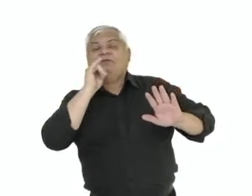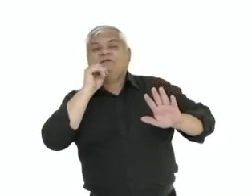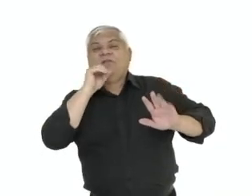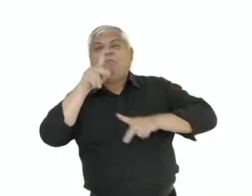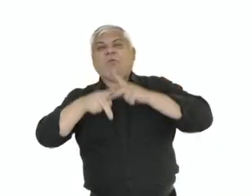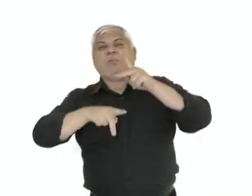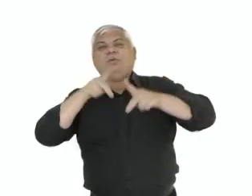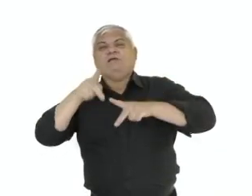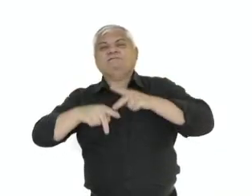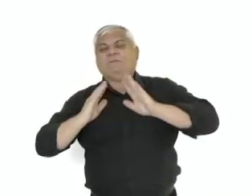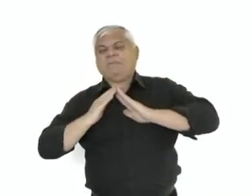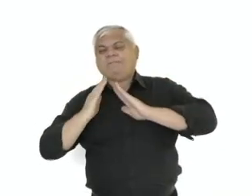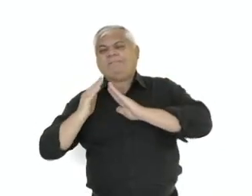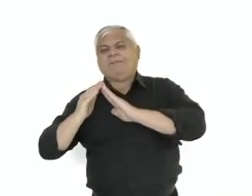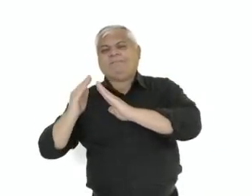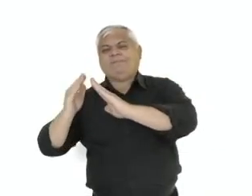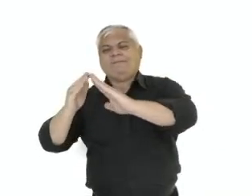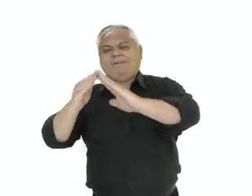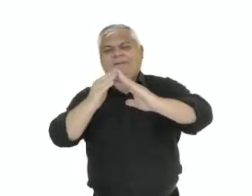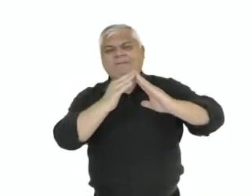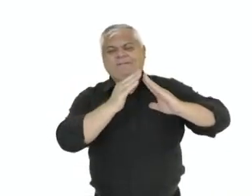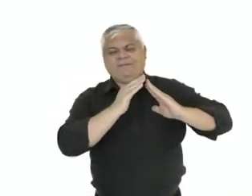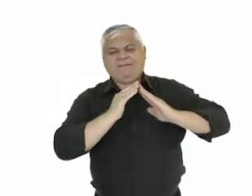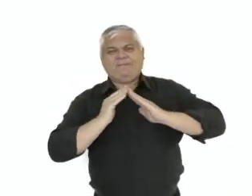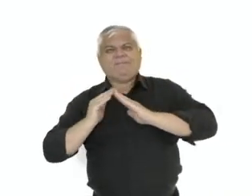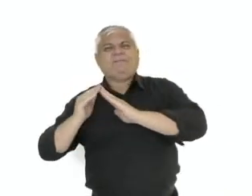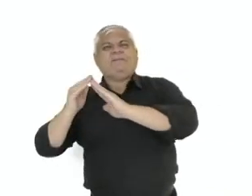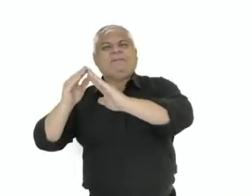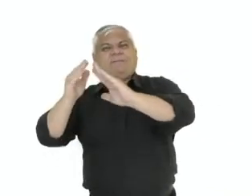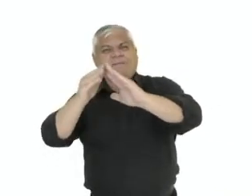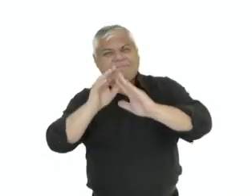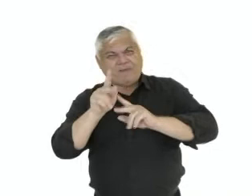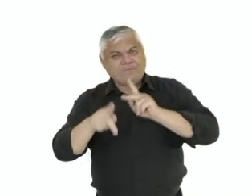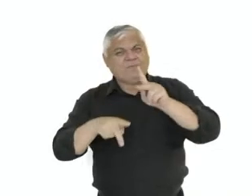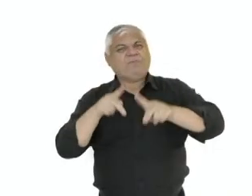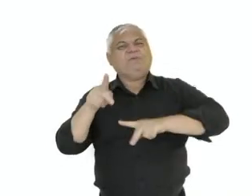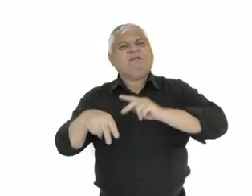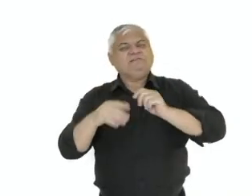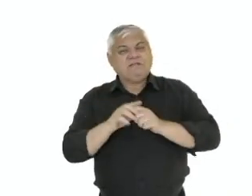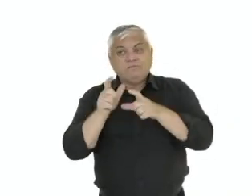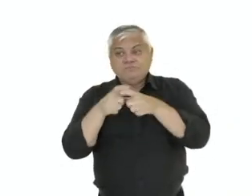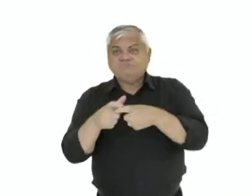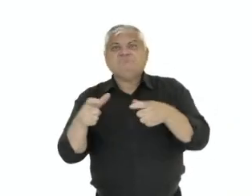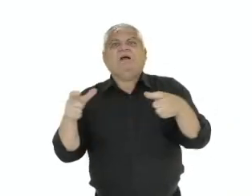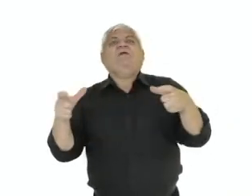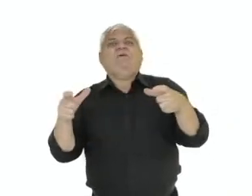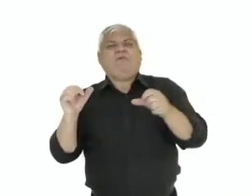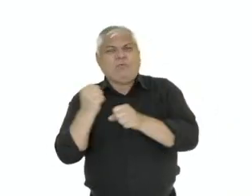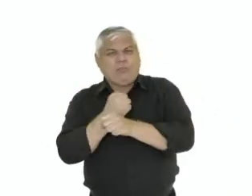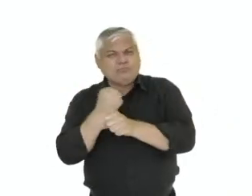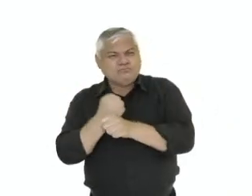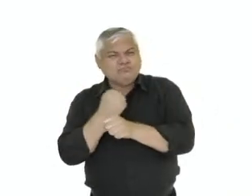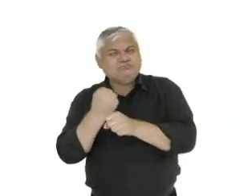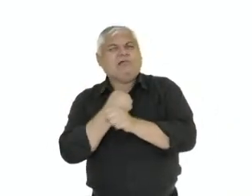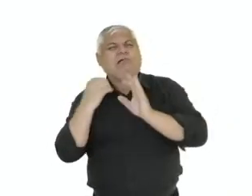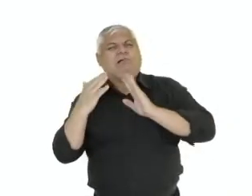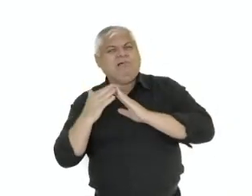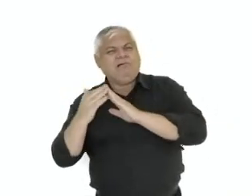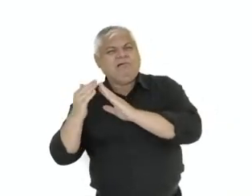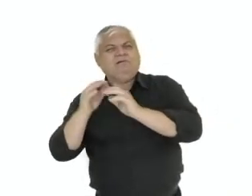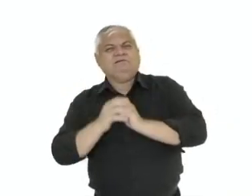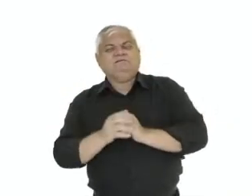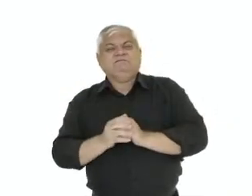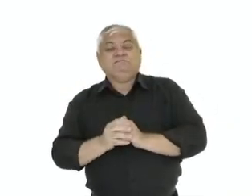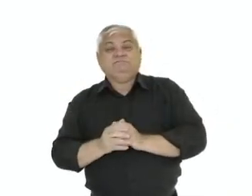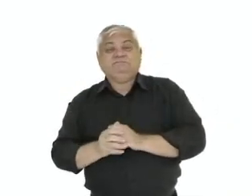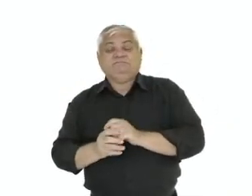populacional. São áreas que concentram um maior número de pessoas, um maior número de edificações. Quando nós olhamos para